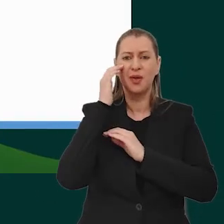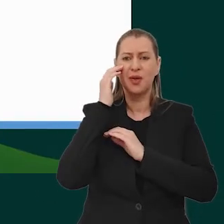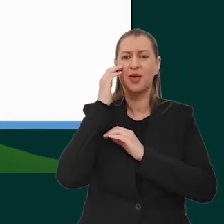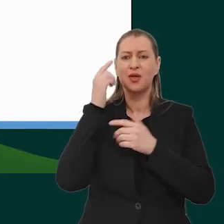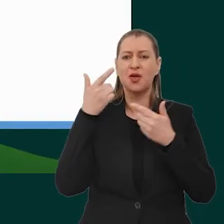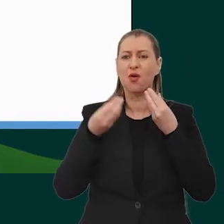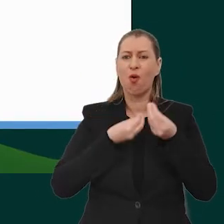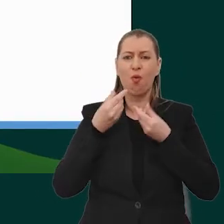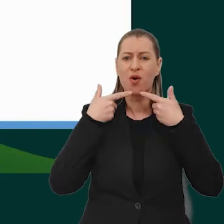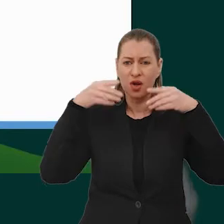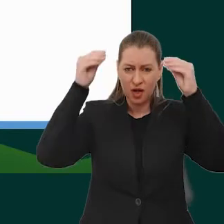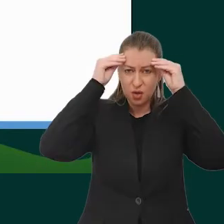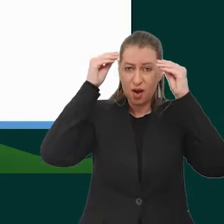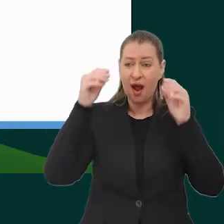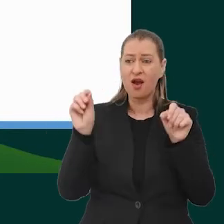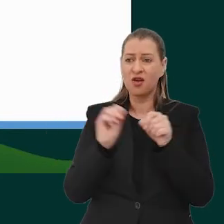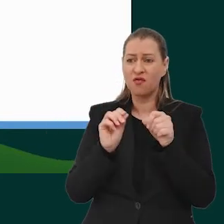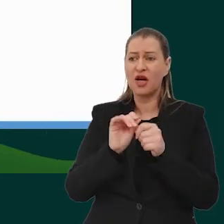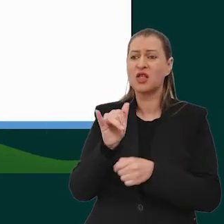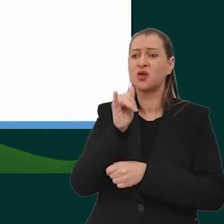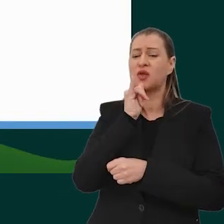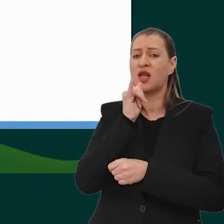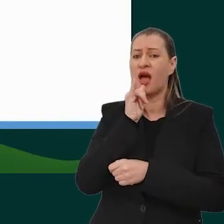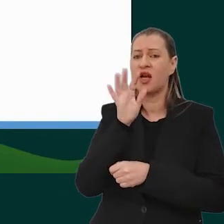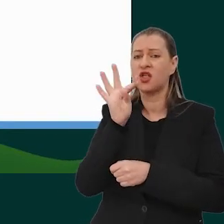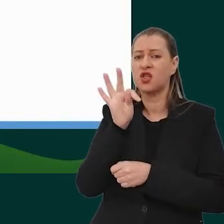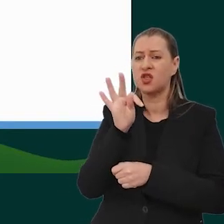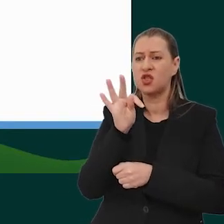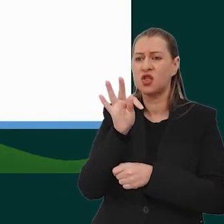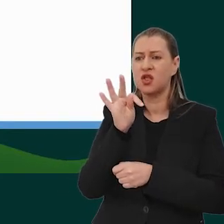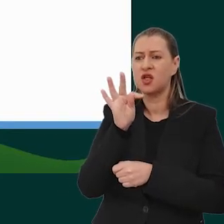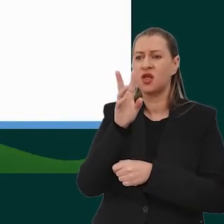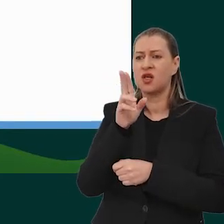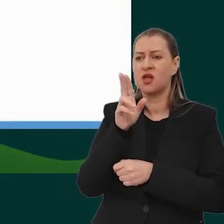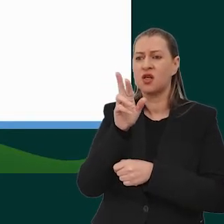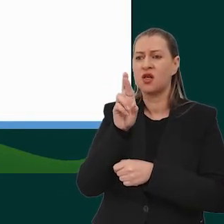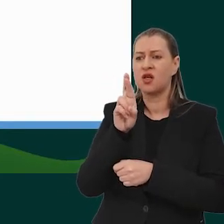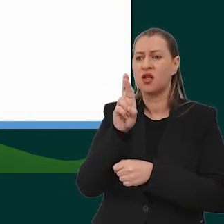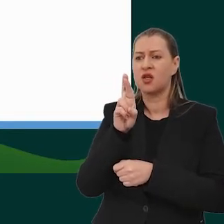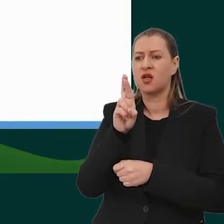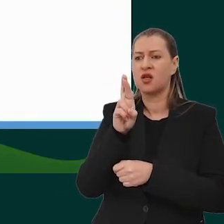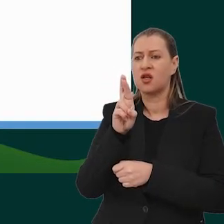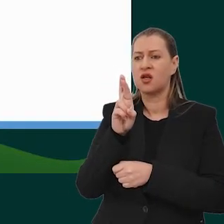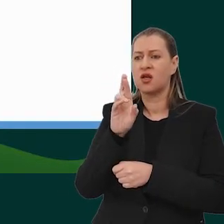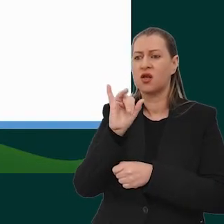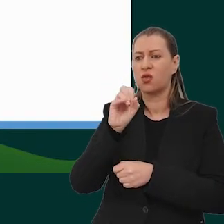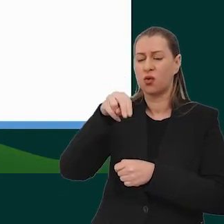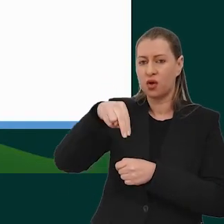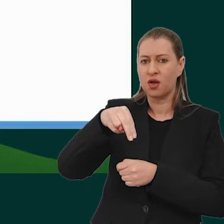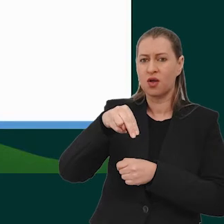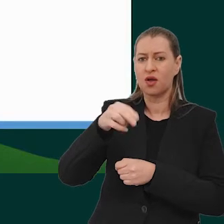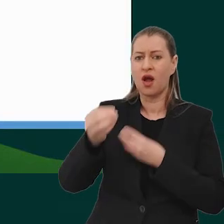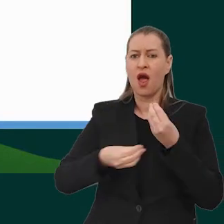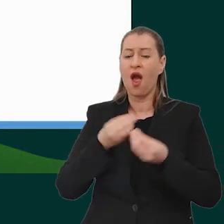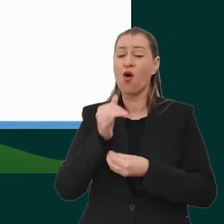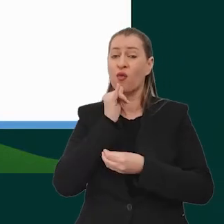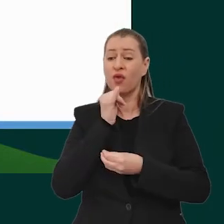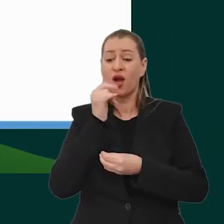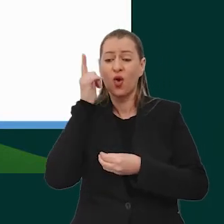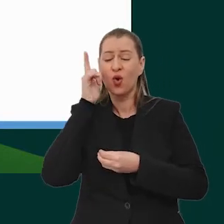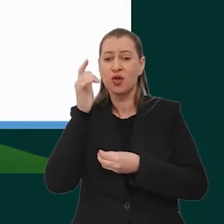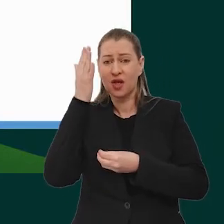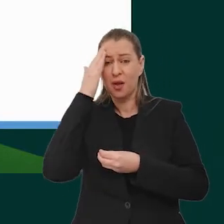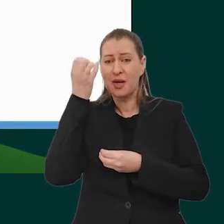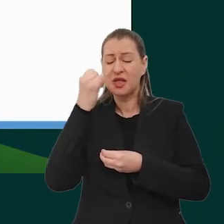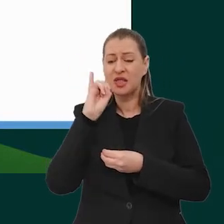teste de Turing, que é um teste muito conhecido para se conseguir identificar se um juiz está conversando com